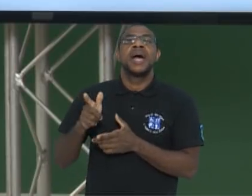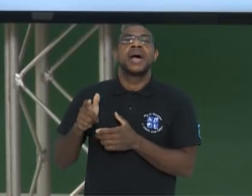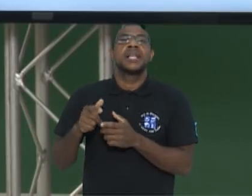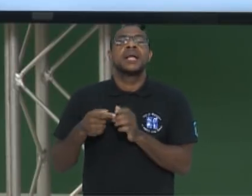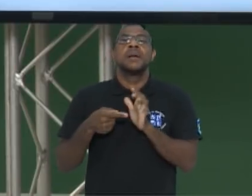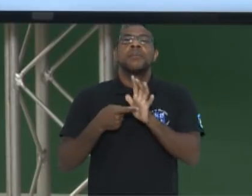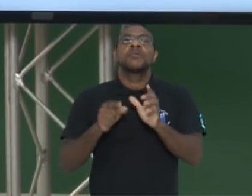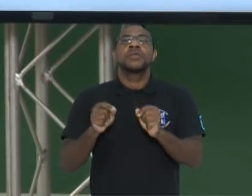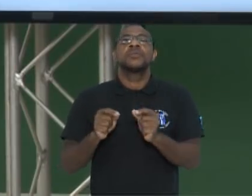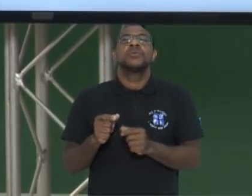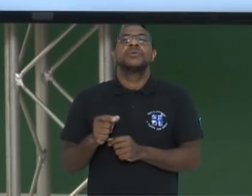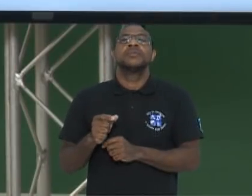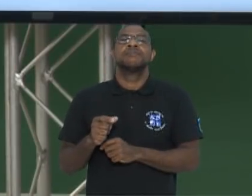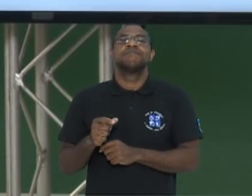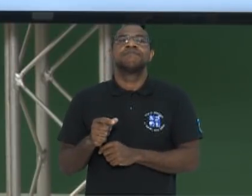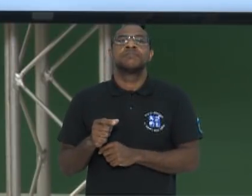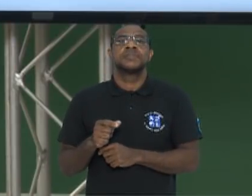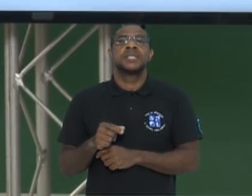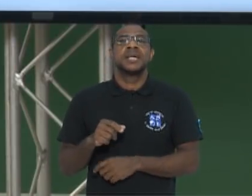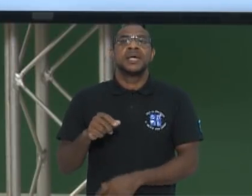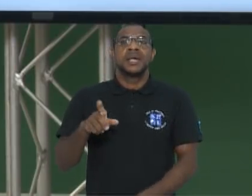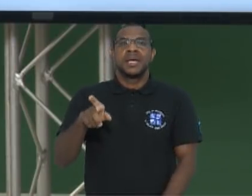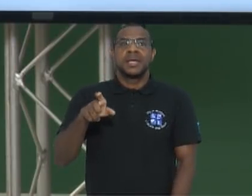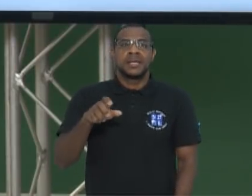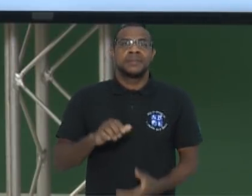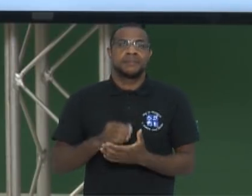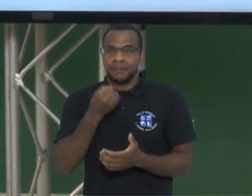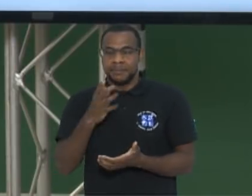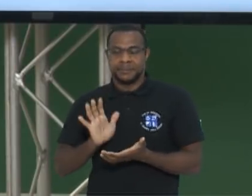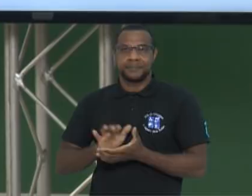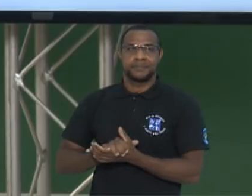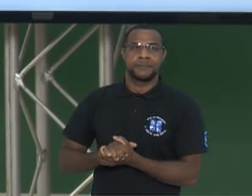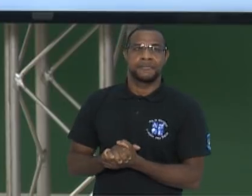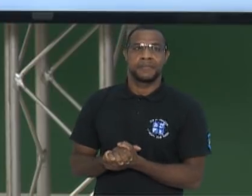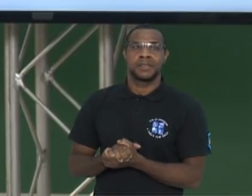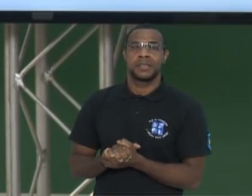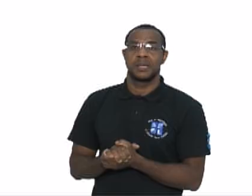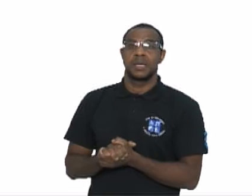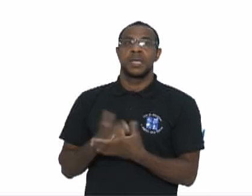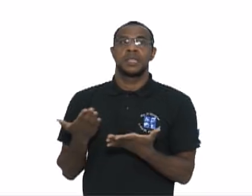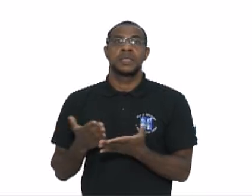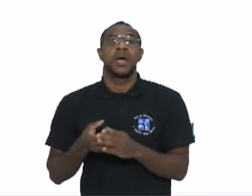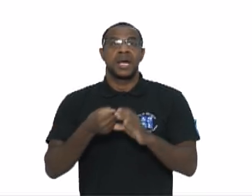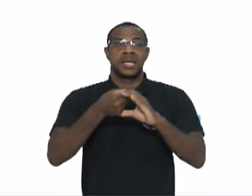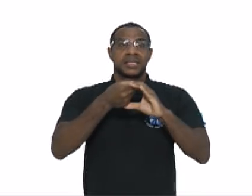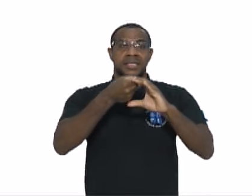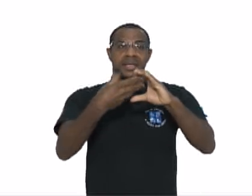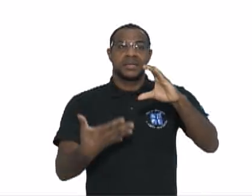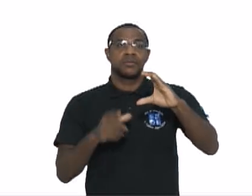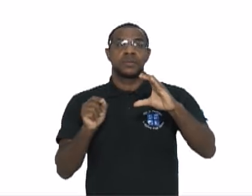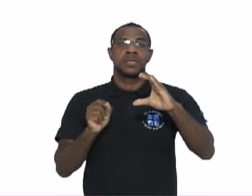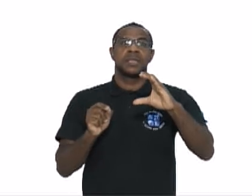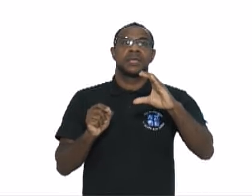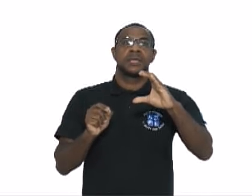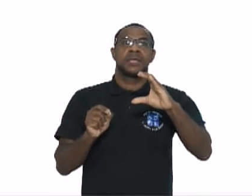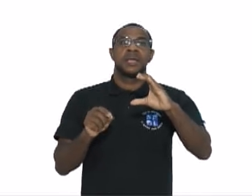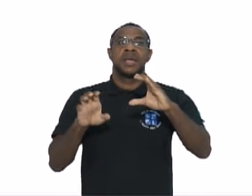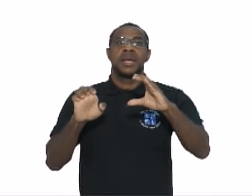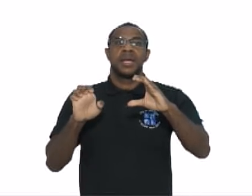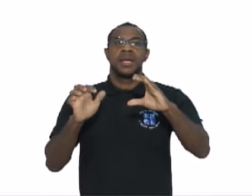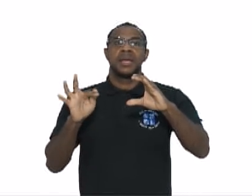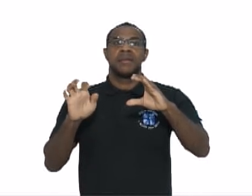do existencialismo. Muito bem. Então, uma das características também que a gente vai aprender hoje é a questão